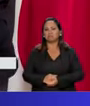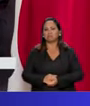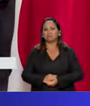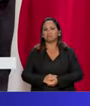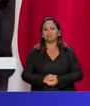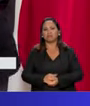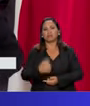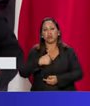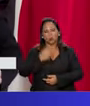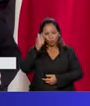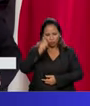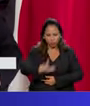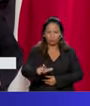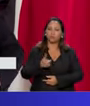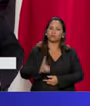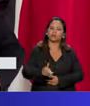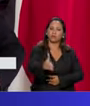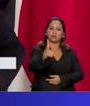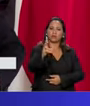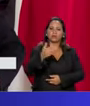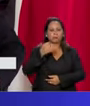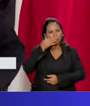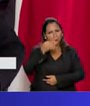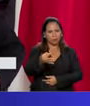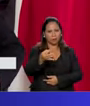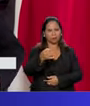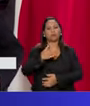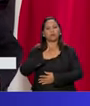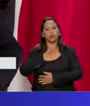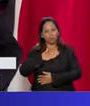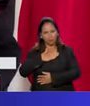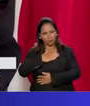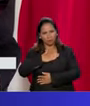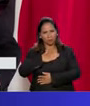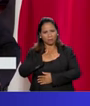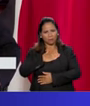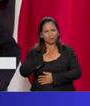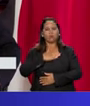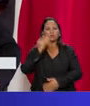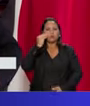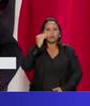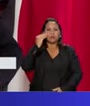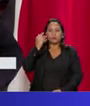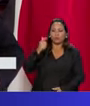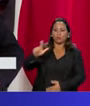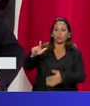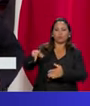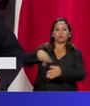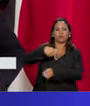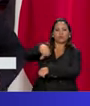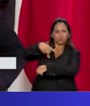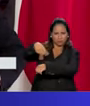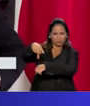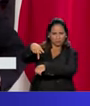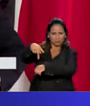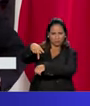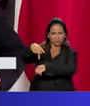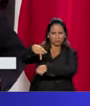E eu continuo com a mesma posição que eu estava antes. Eu estou tentando com outros países, com